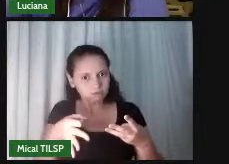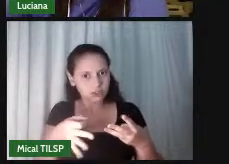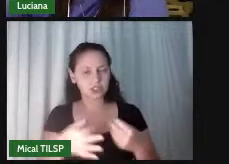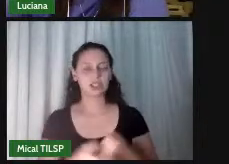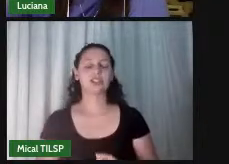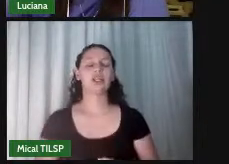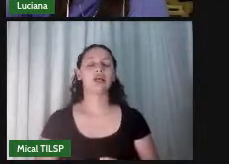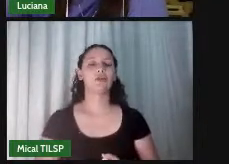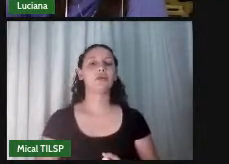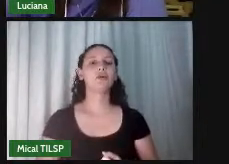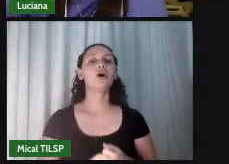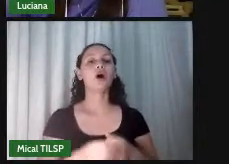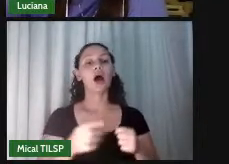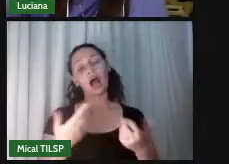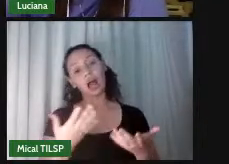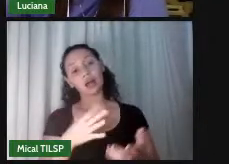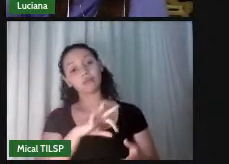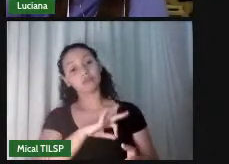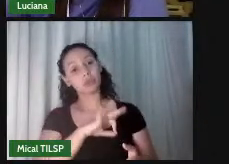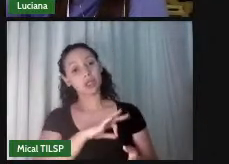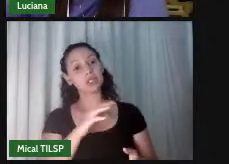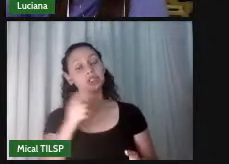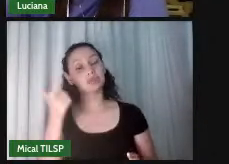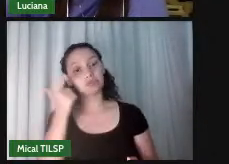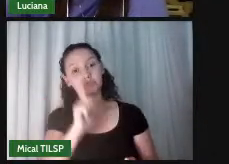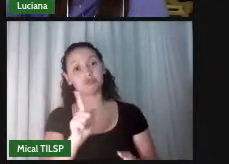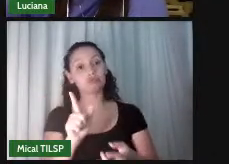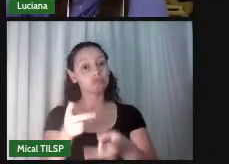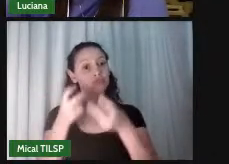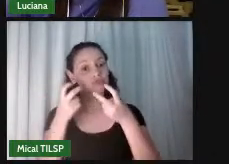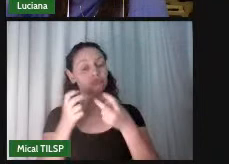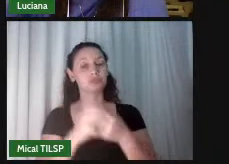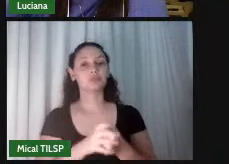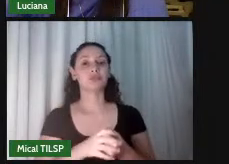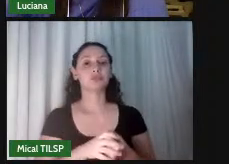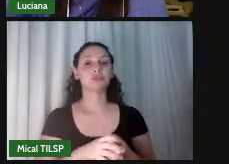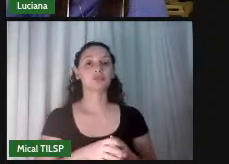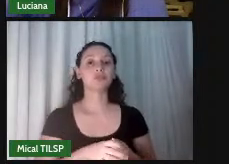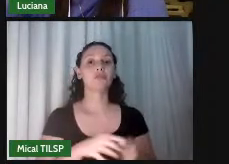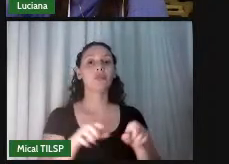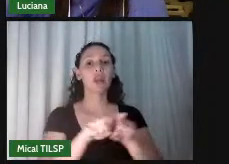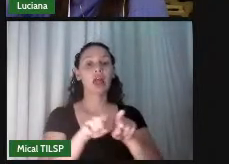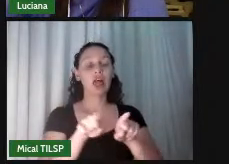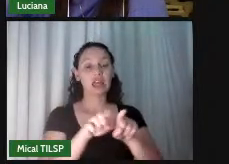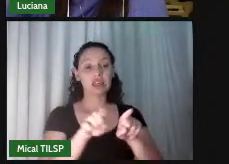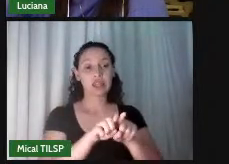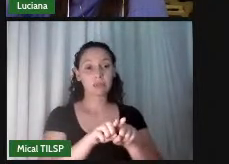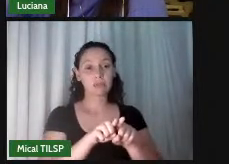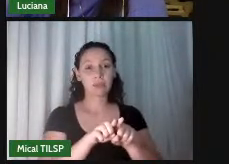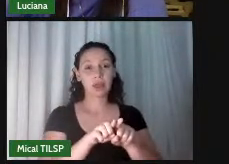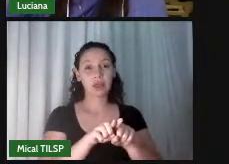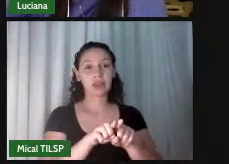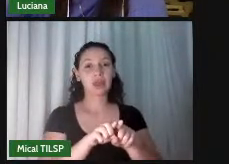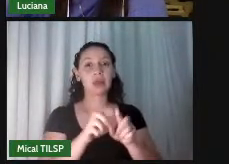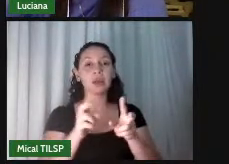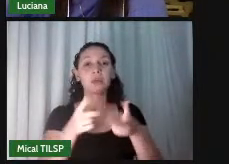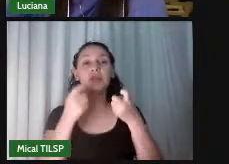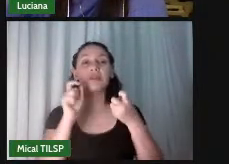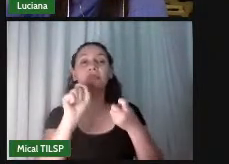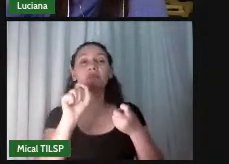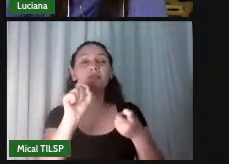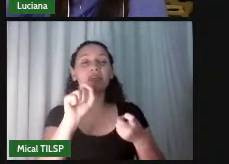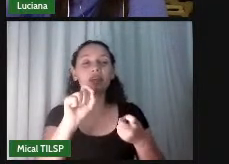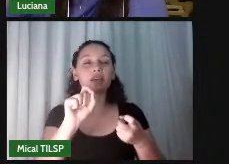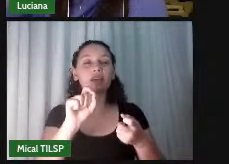polícia vai conseguir fazer a investigação melhor. E quantificar os danos, né, na cavidade bucal e face, que é a